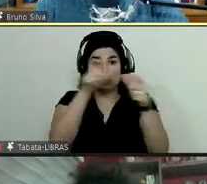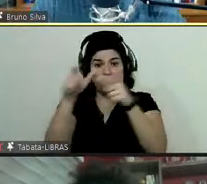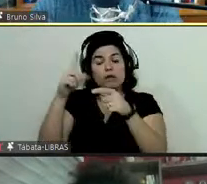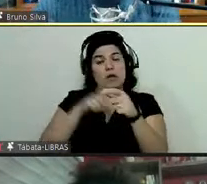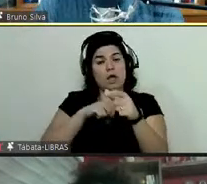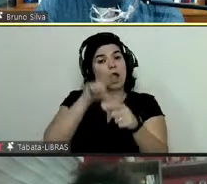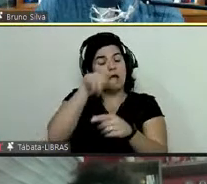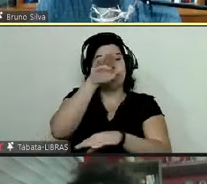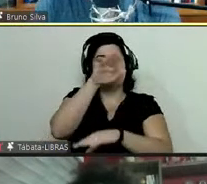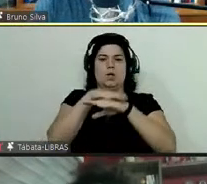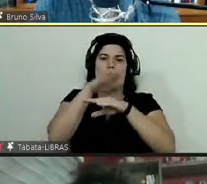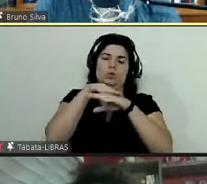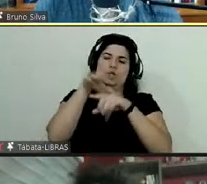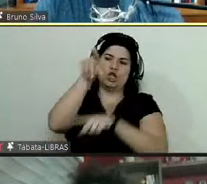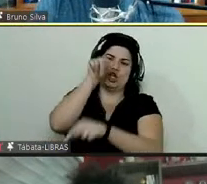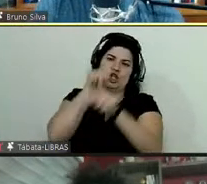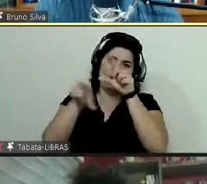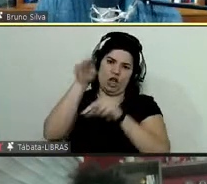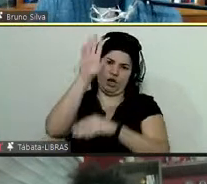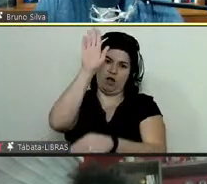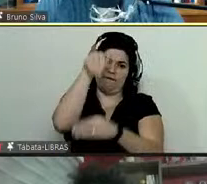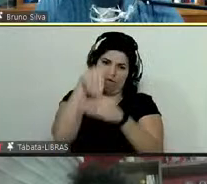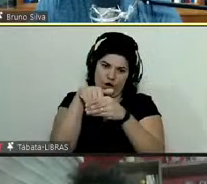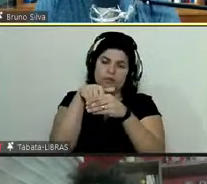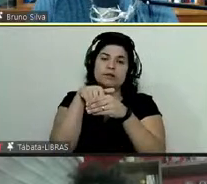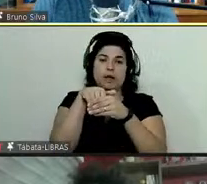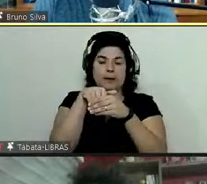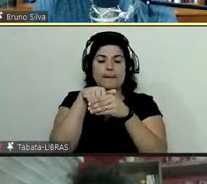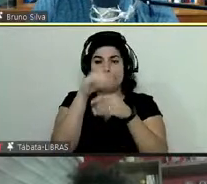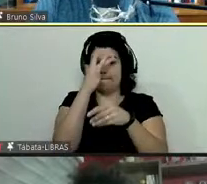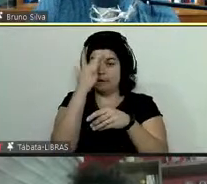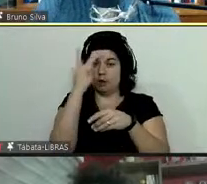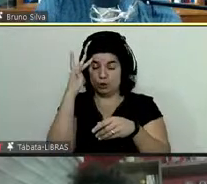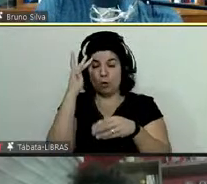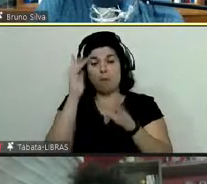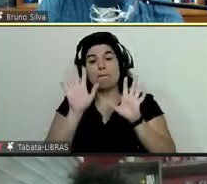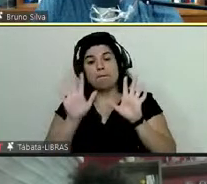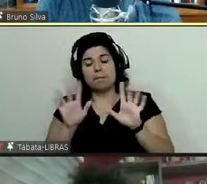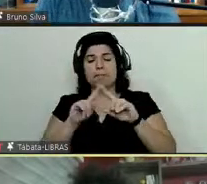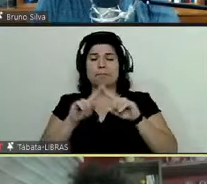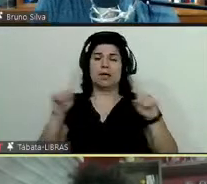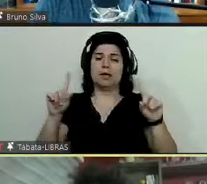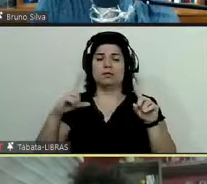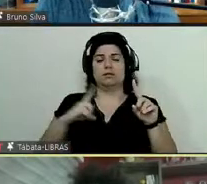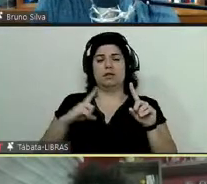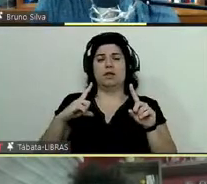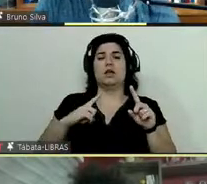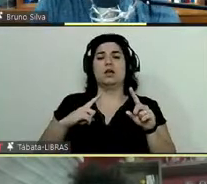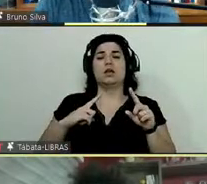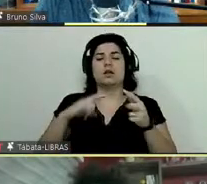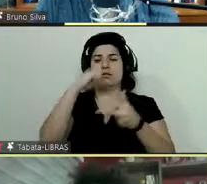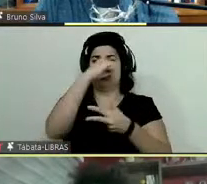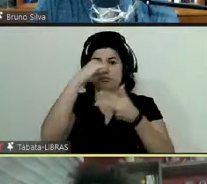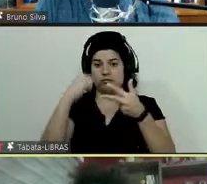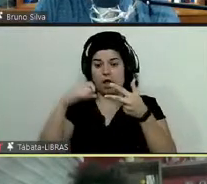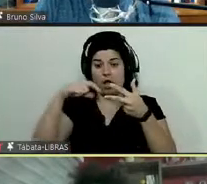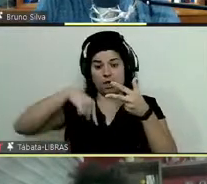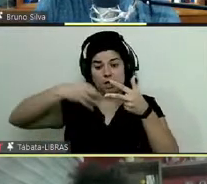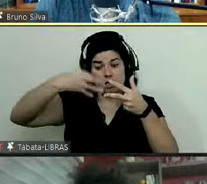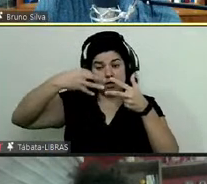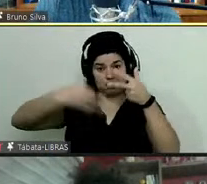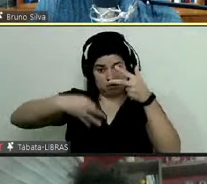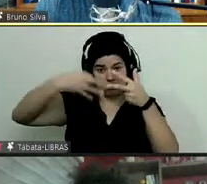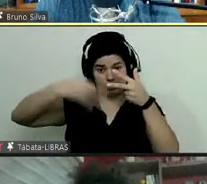eles são aí escolhidos né mas geralmente você tem um poder judiciário vamos dizer assim como é o caso do Brasil